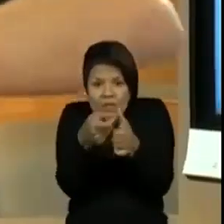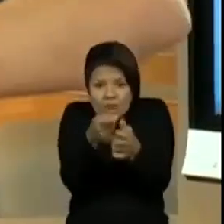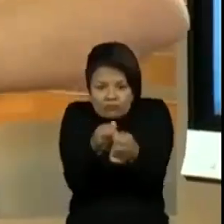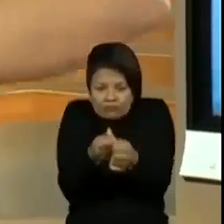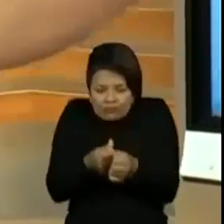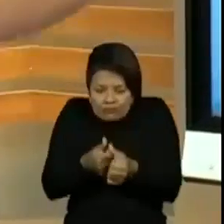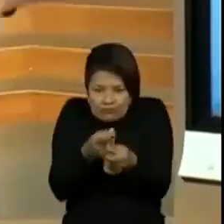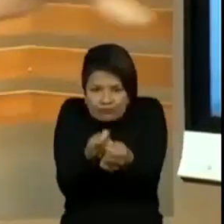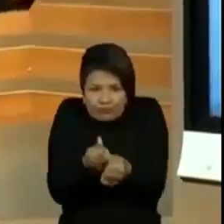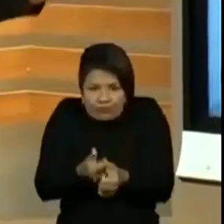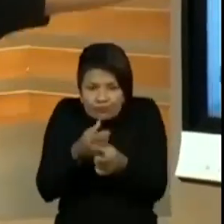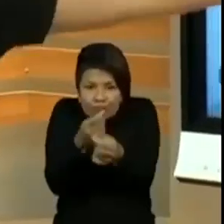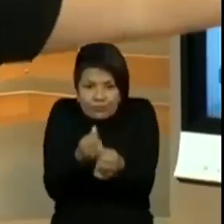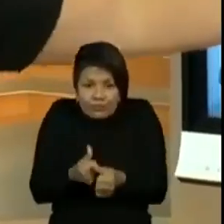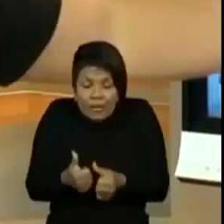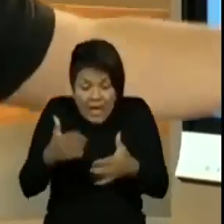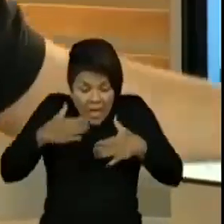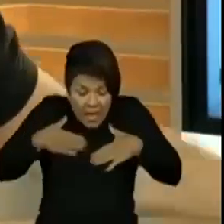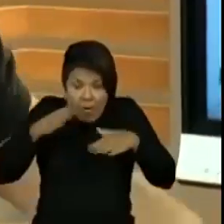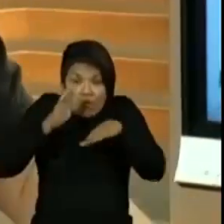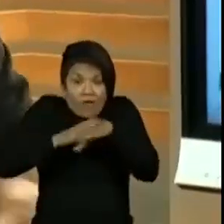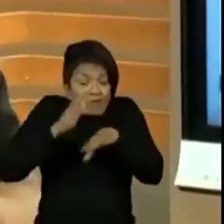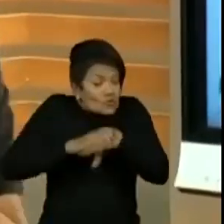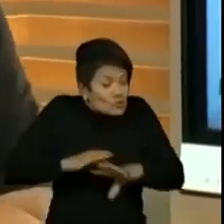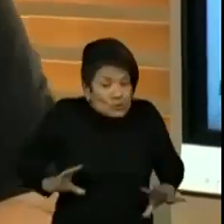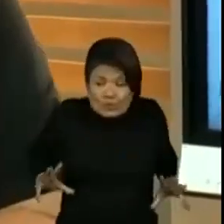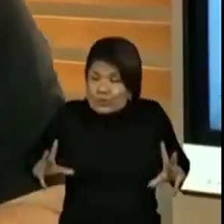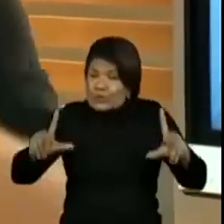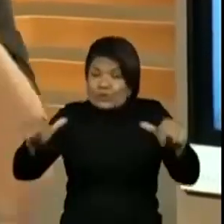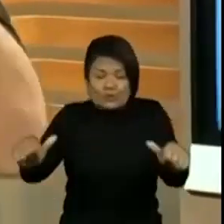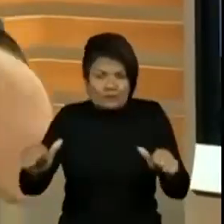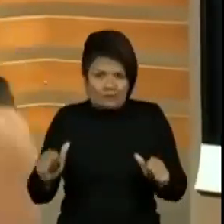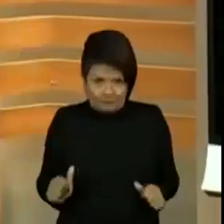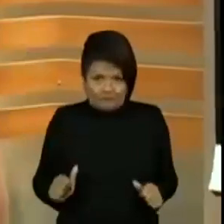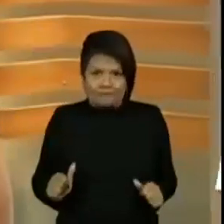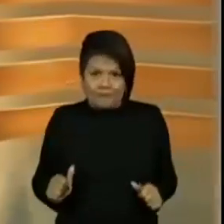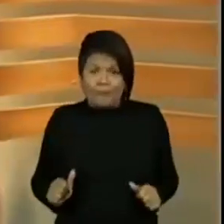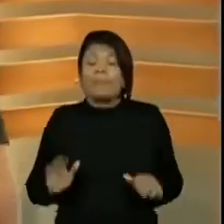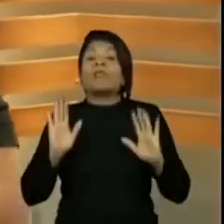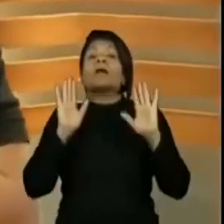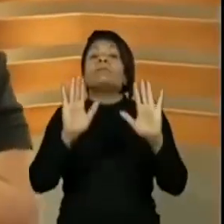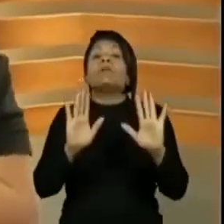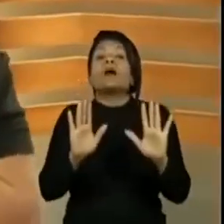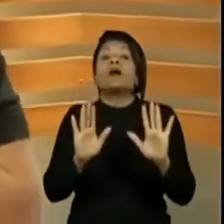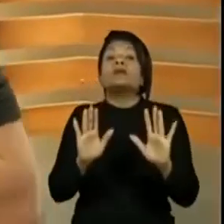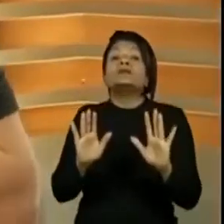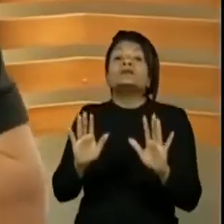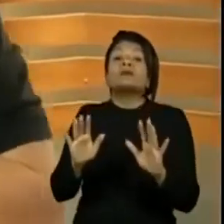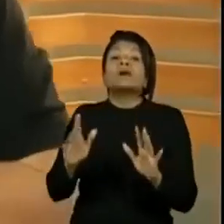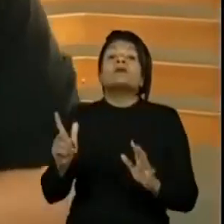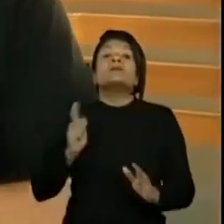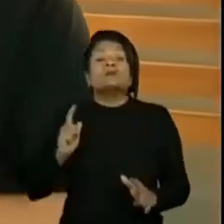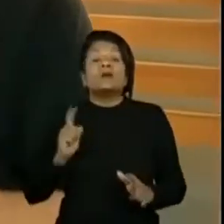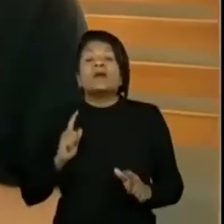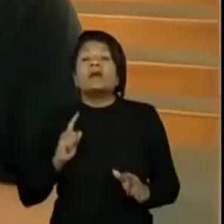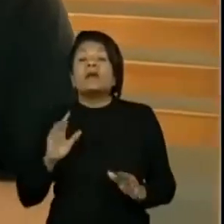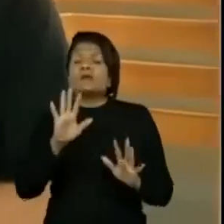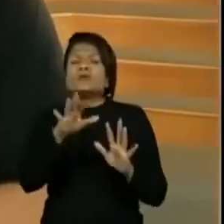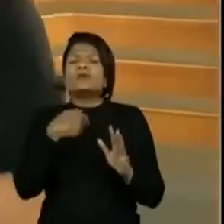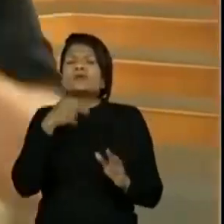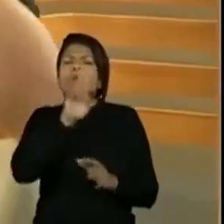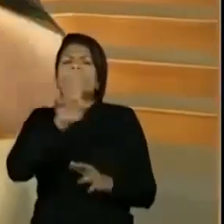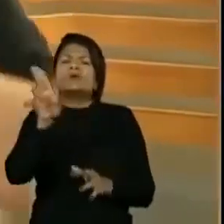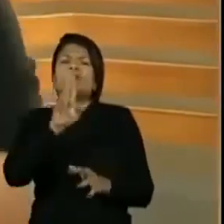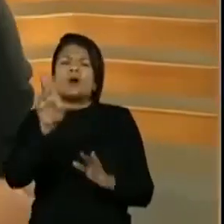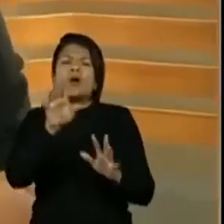ele controlava tudo, tudo. Mas vamos imaginar, vamos dar um nome, como que esse artesão pode ser chamado? Só para eu começar a